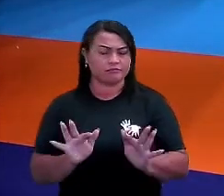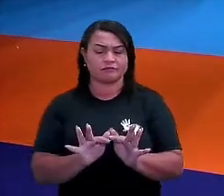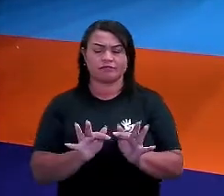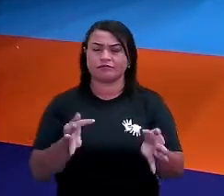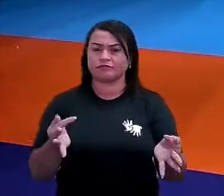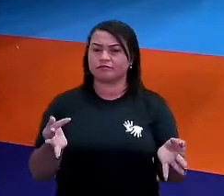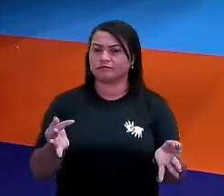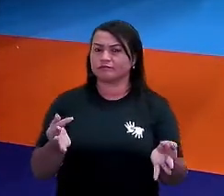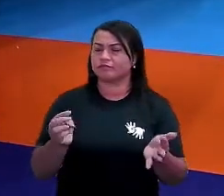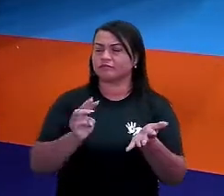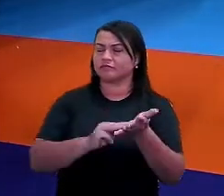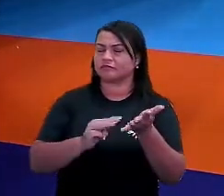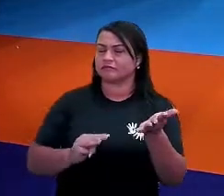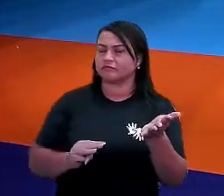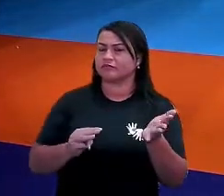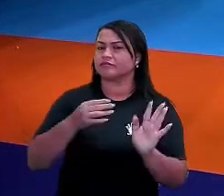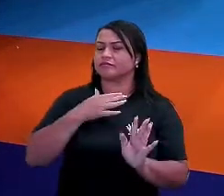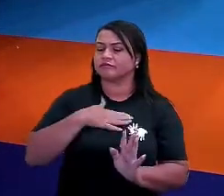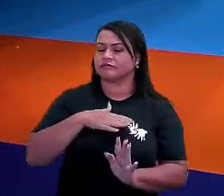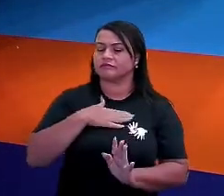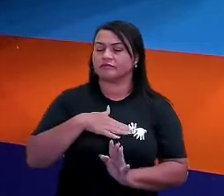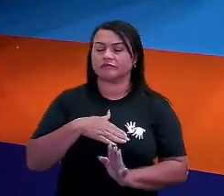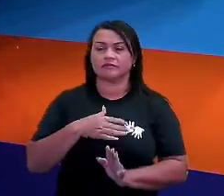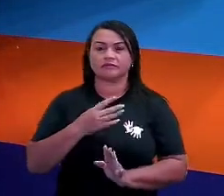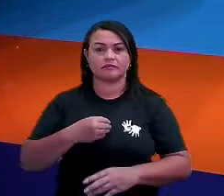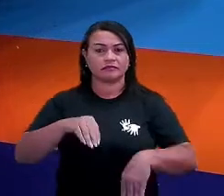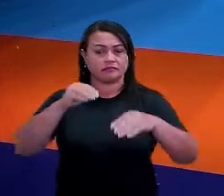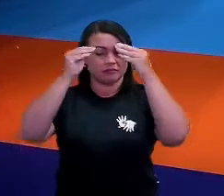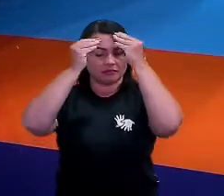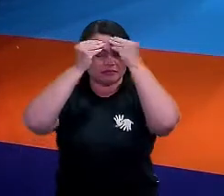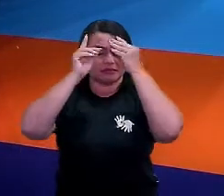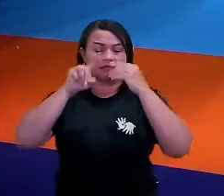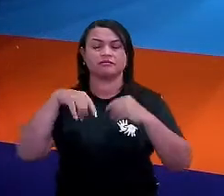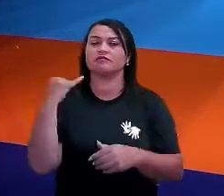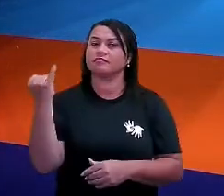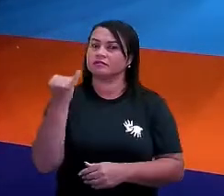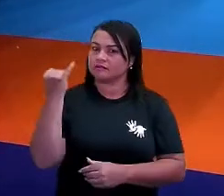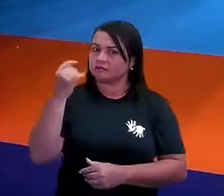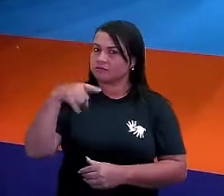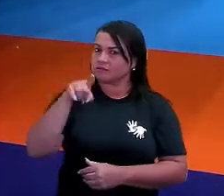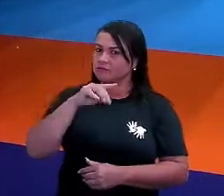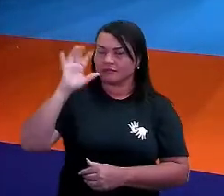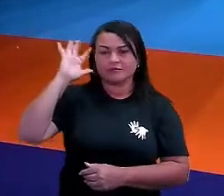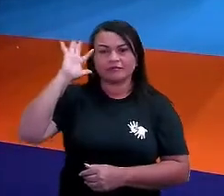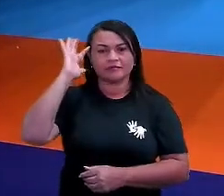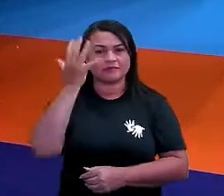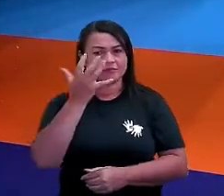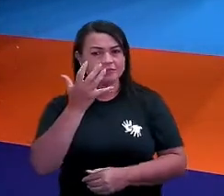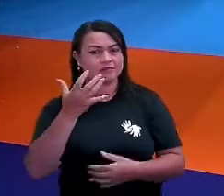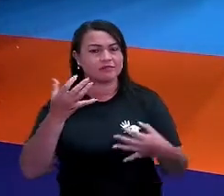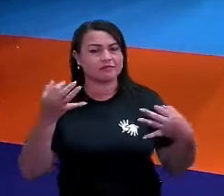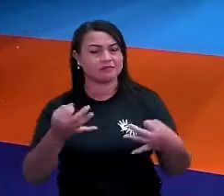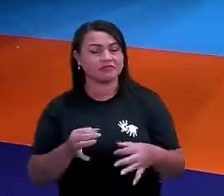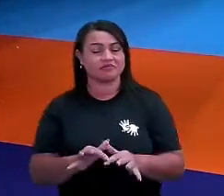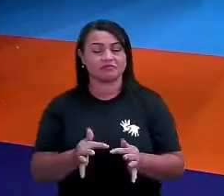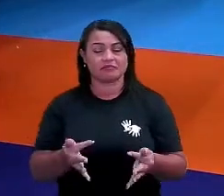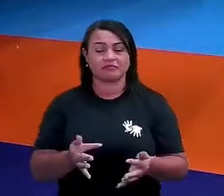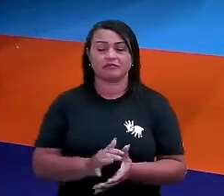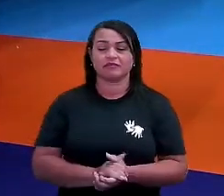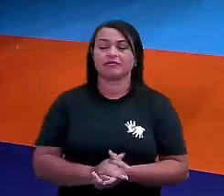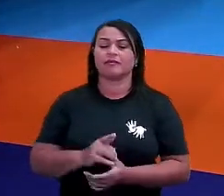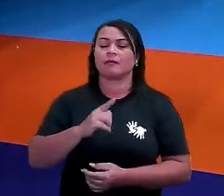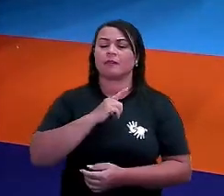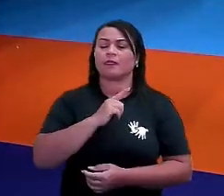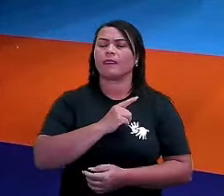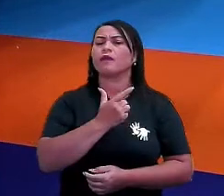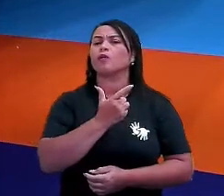não é? Tranquilo? Então, guarda aí que é importante para que você possa resolver de forma prática. Existe